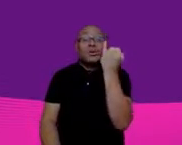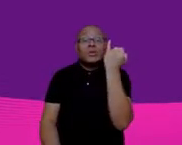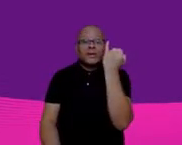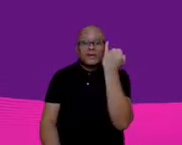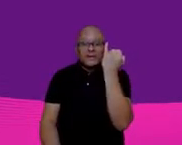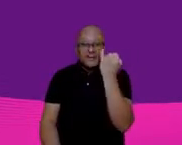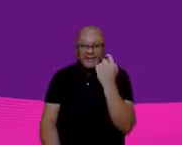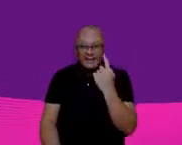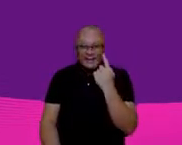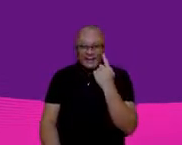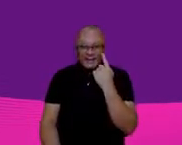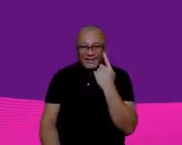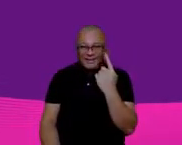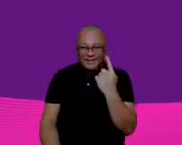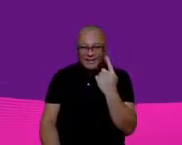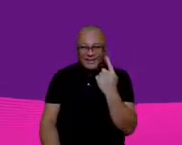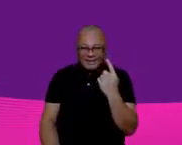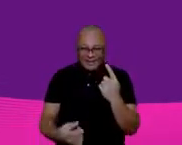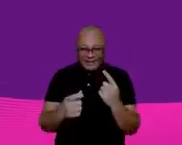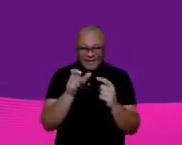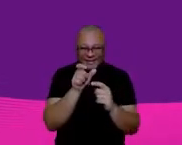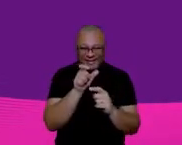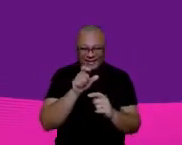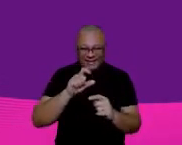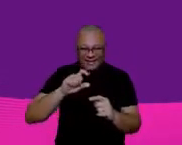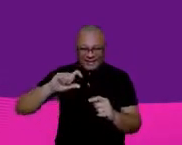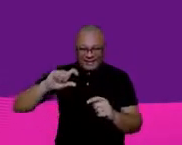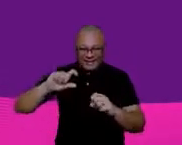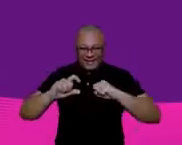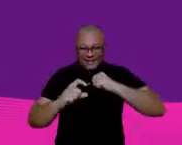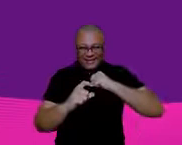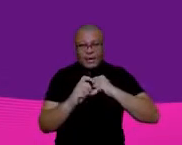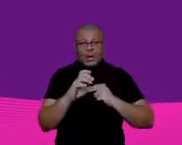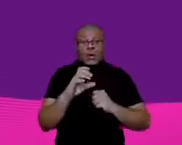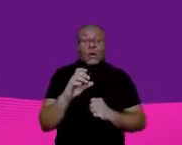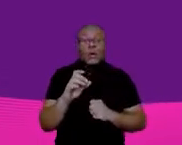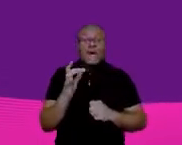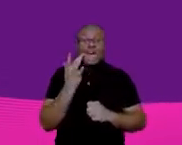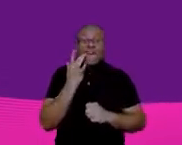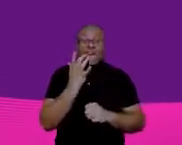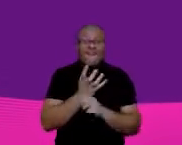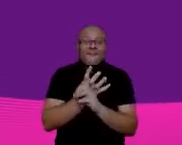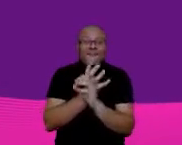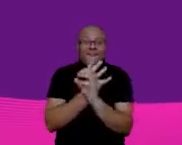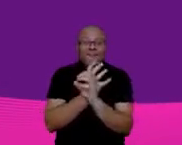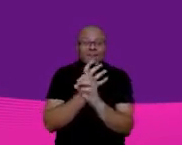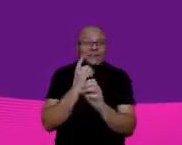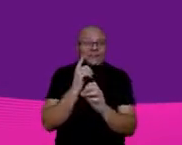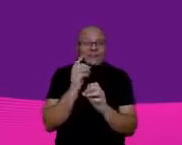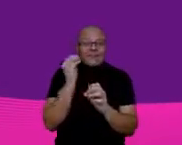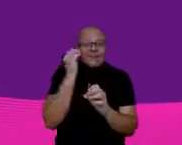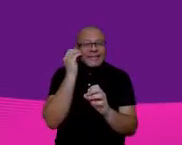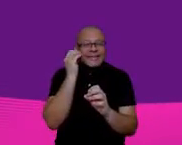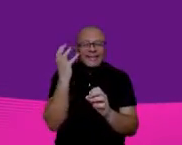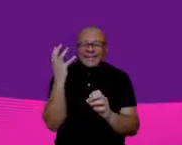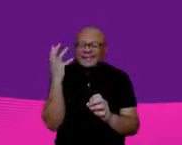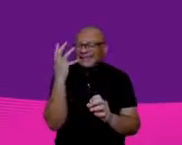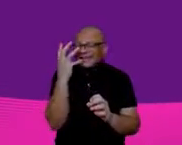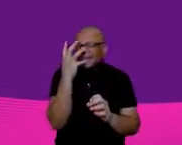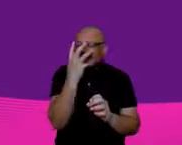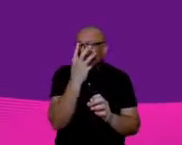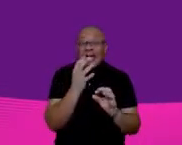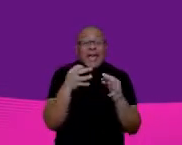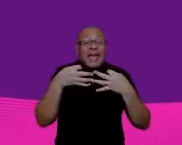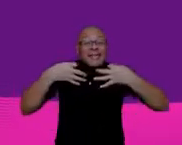essa coluna medial. O osso cortical está bem aqui. Vejam como é que nós fazemos um contorno bonito. Aqui nós vamos ver